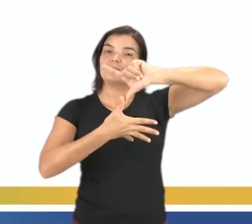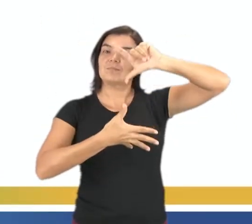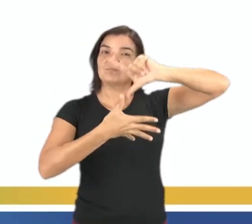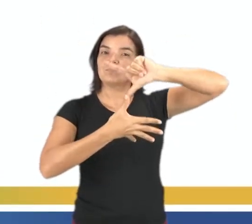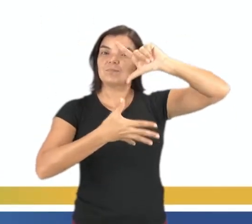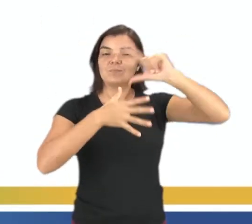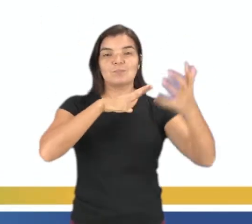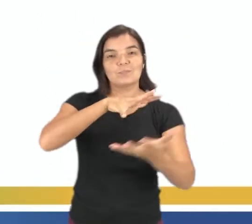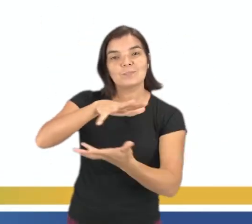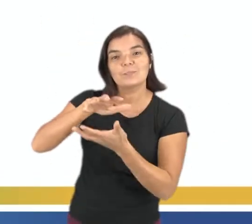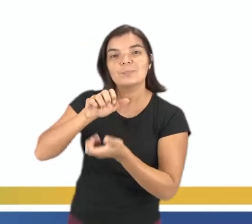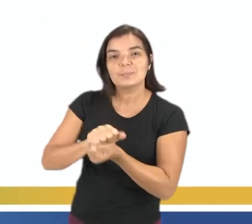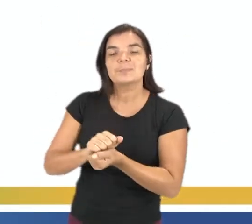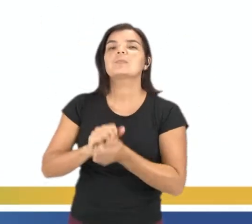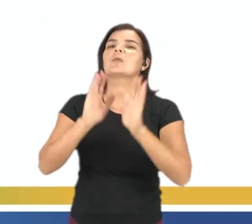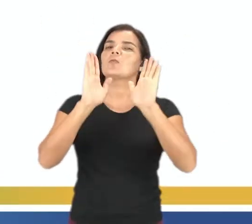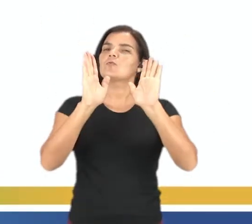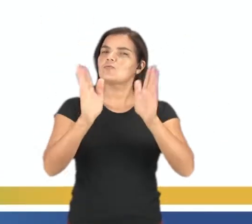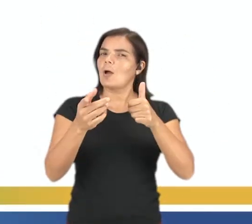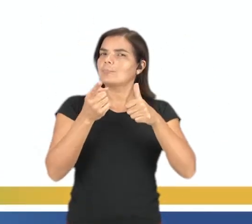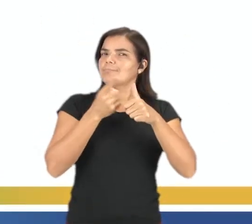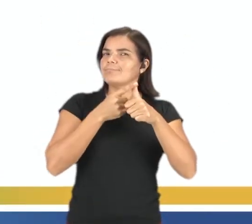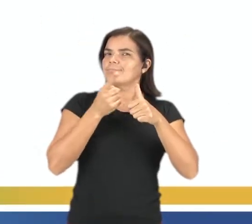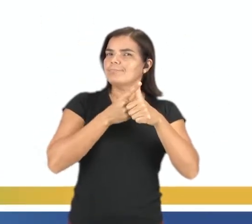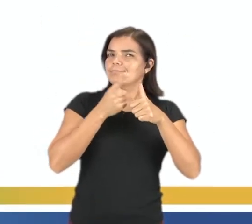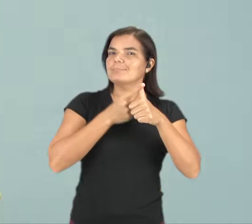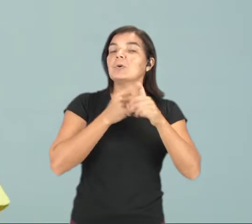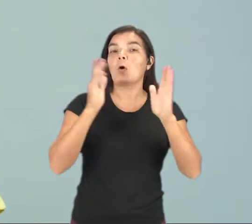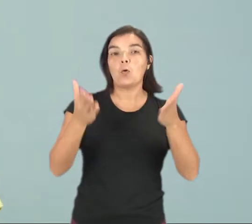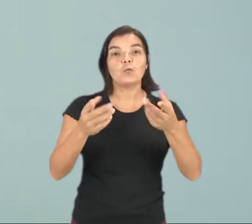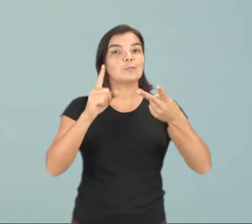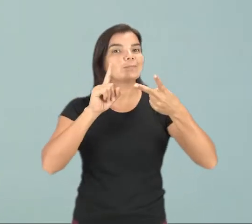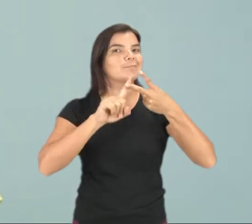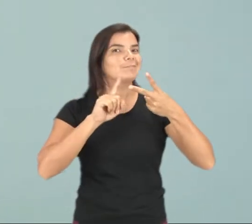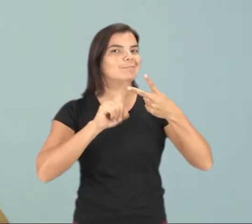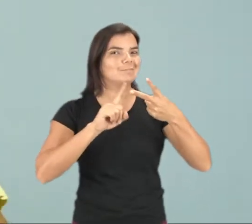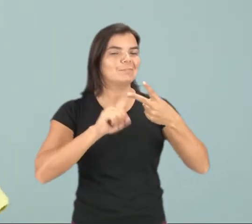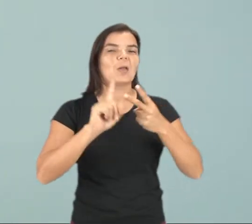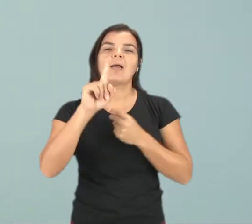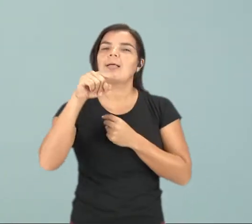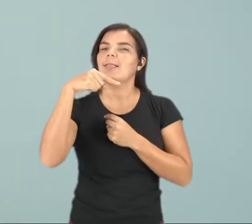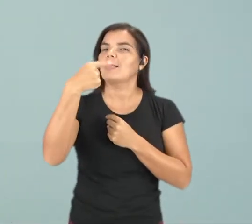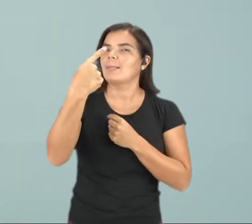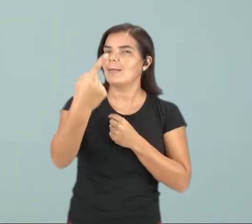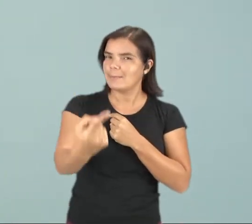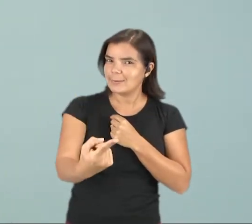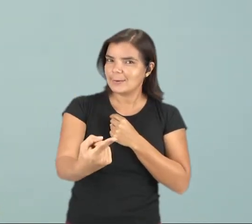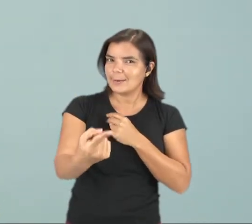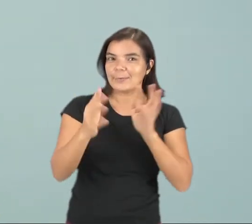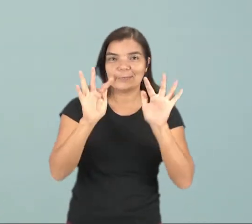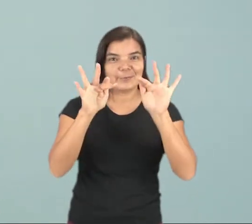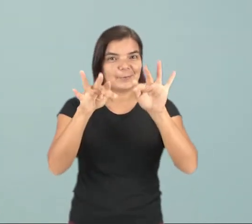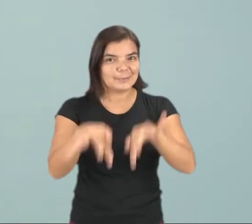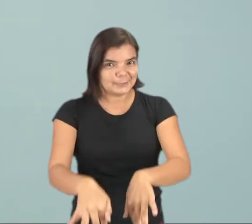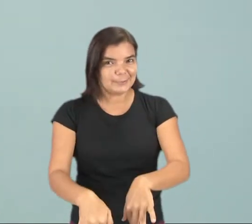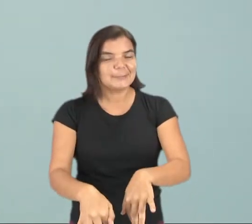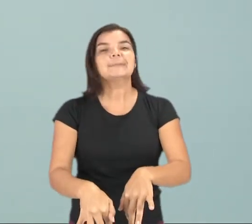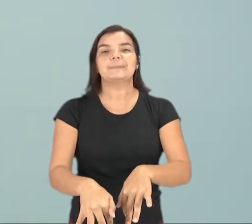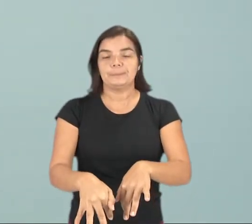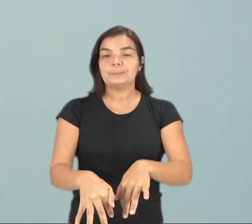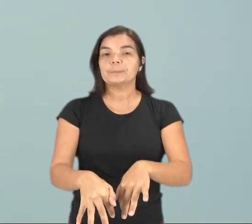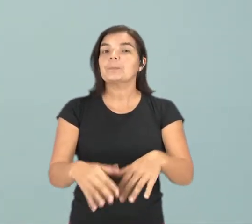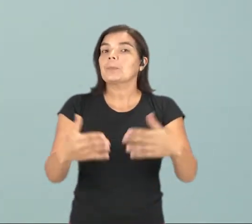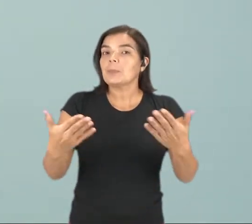Latina e no mundo. Já passamos pela primeira, hoje vamos para a segunda e na próxima a gente encerra essa